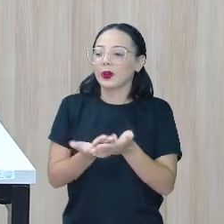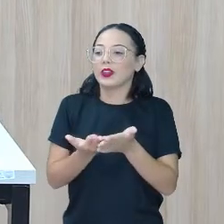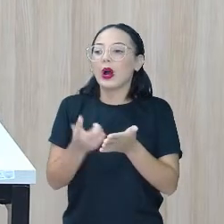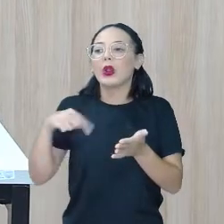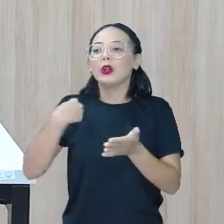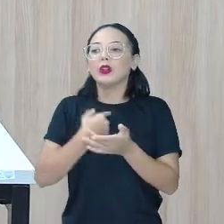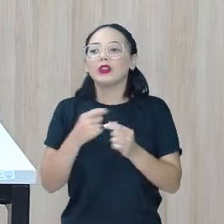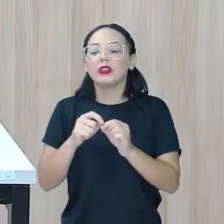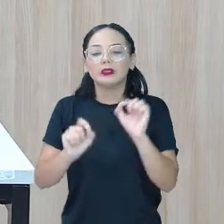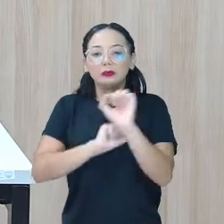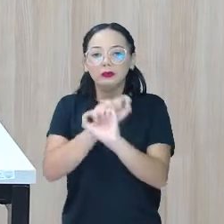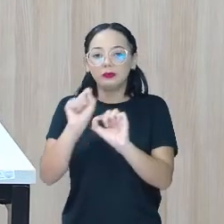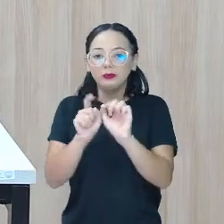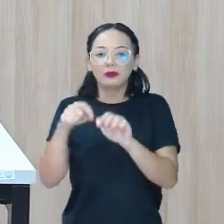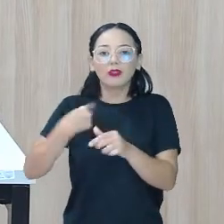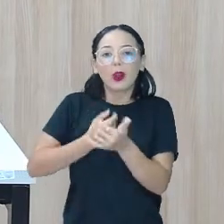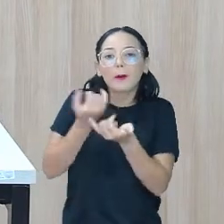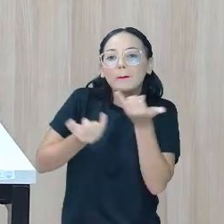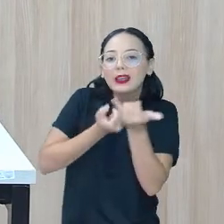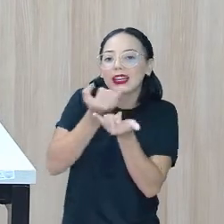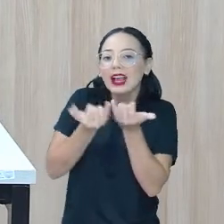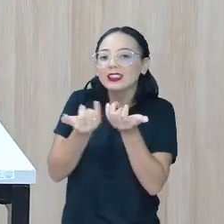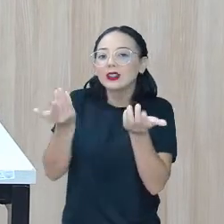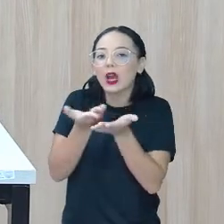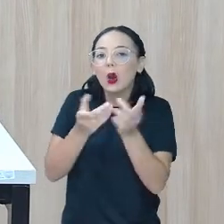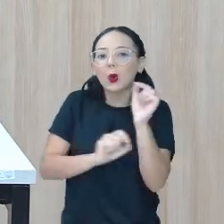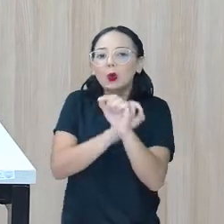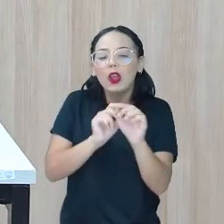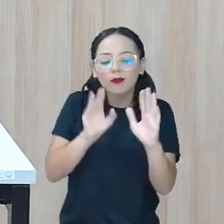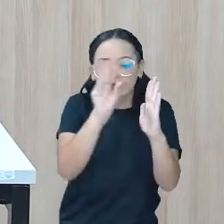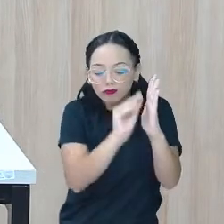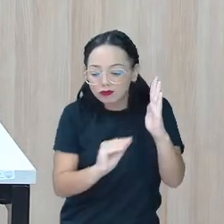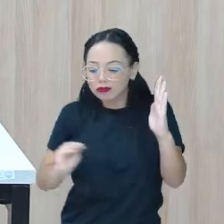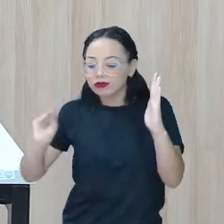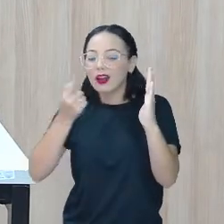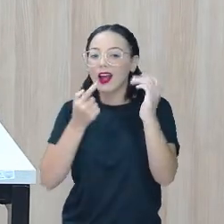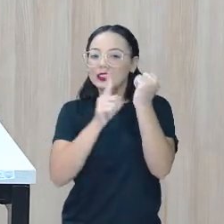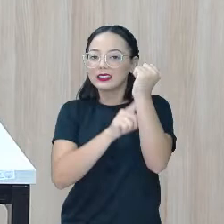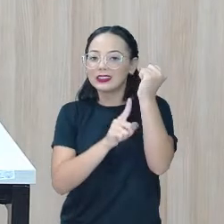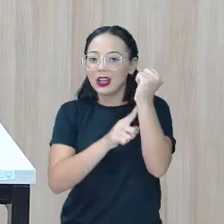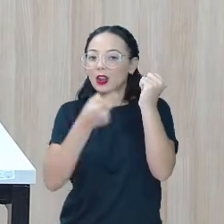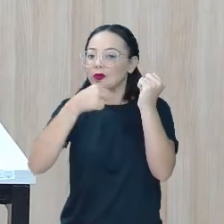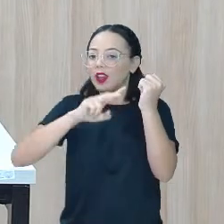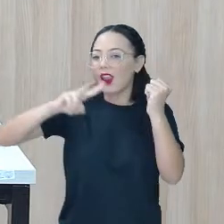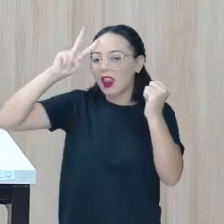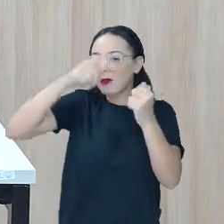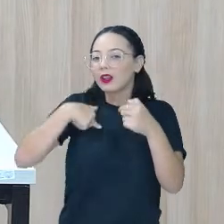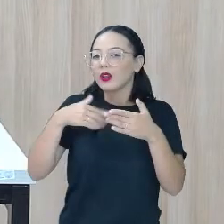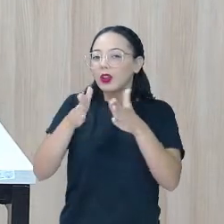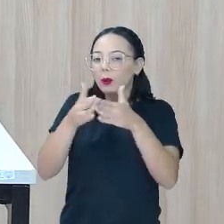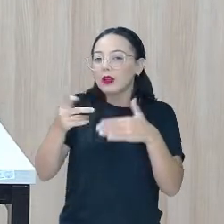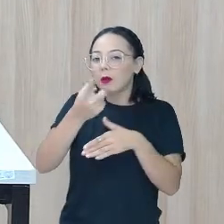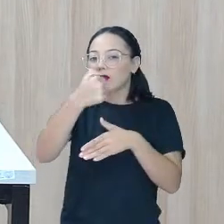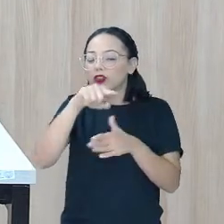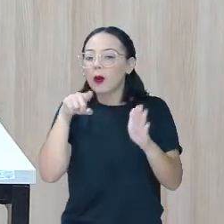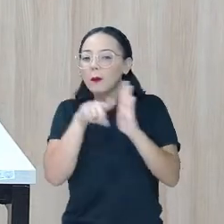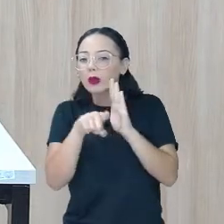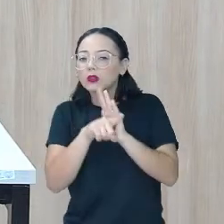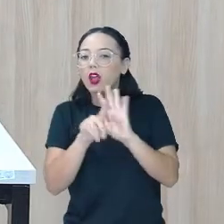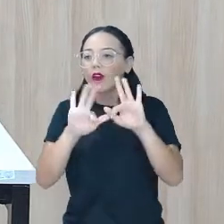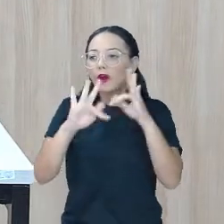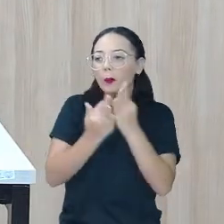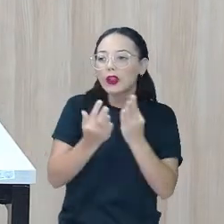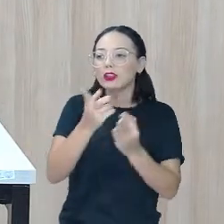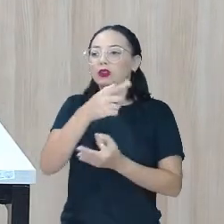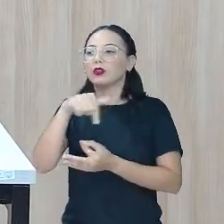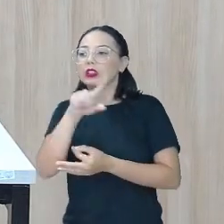nós vamos fazer uma brincadeira aqui de transfusão de sangue. Vocês estão lembrados que eu pedi para que vocês perguntassem aí, a família